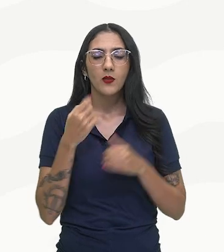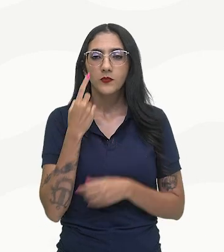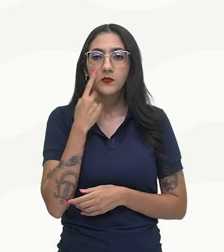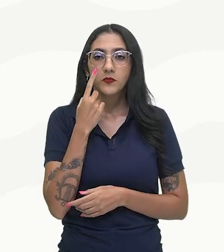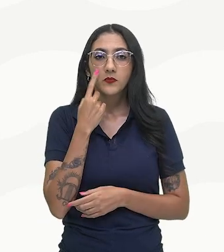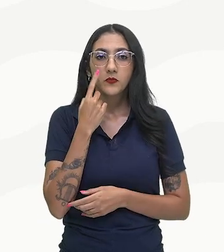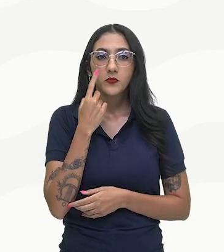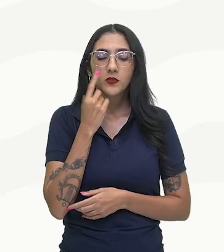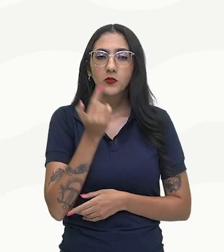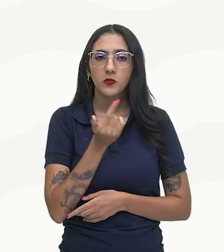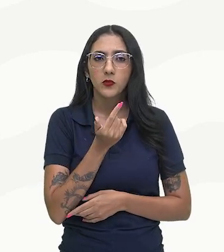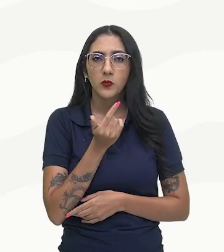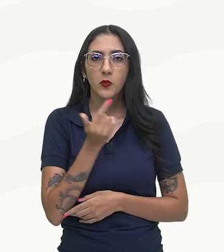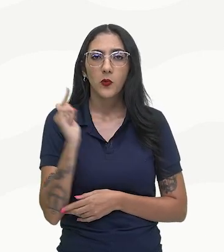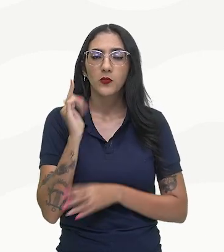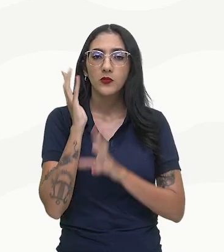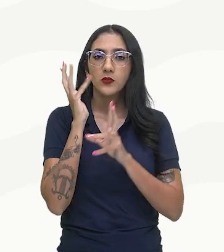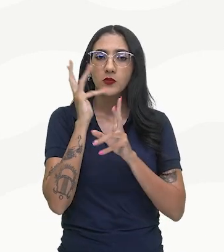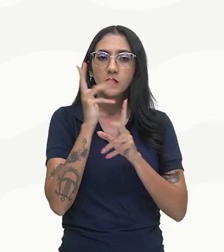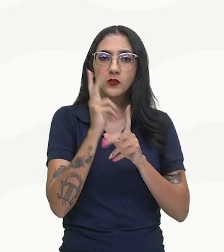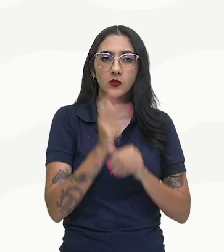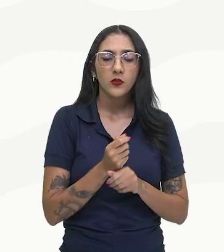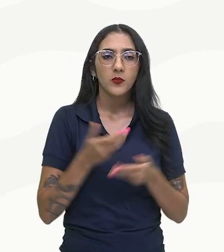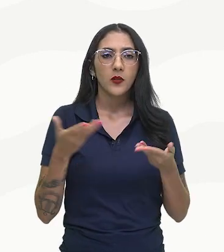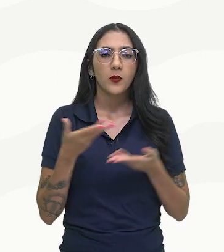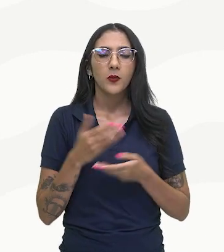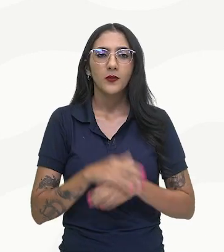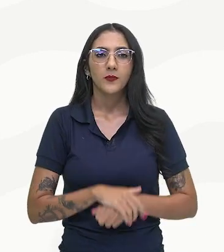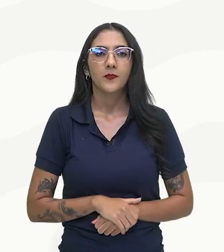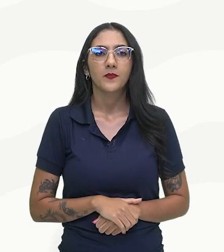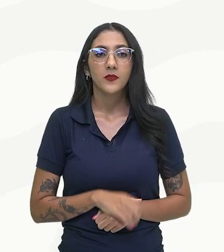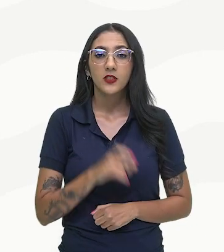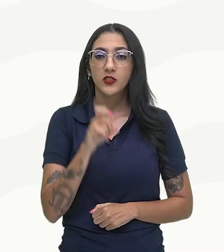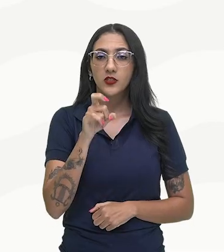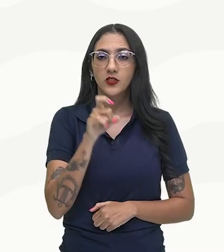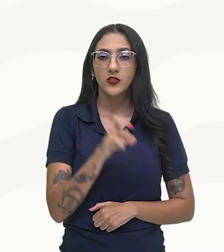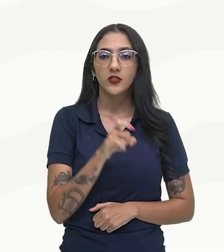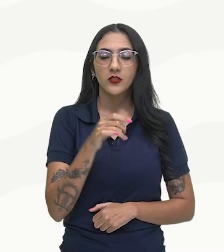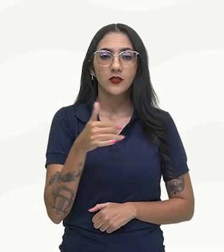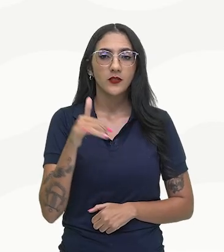uma vez. Agora, professora Manuela, para x igual a 10.